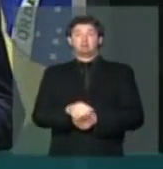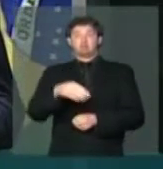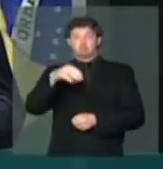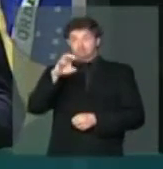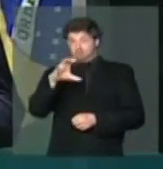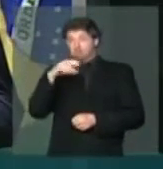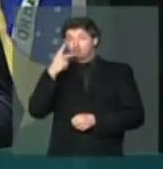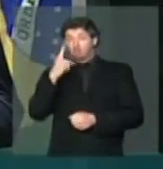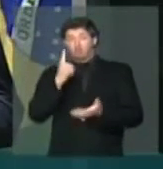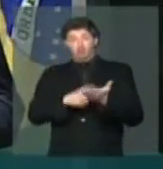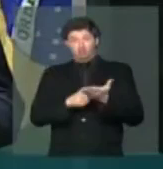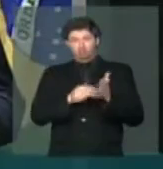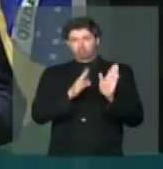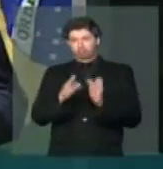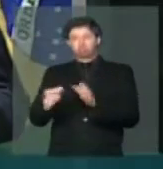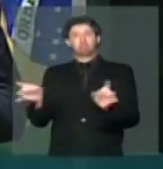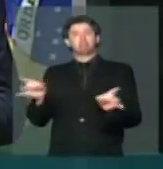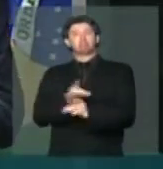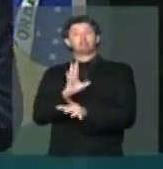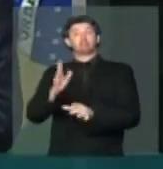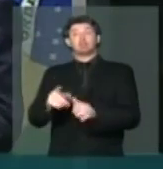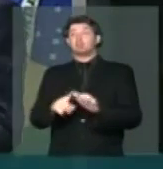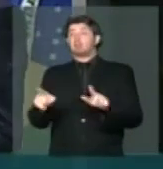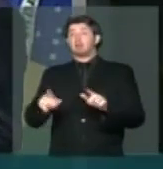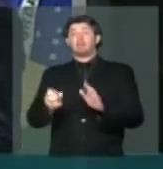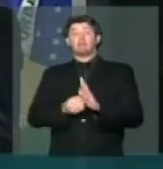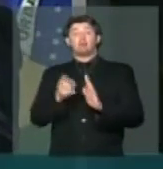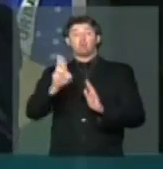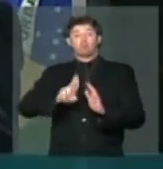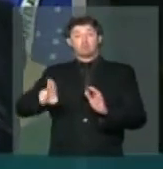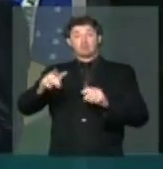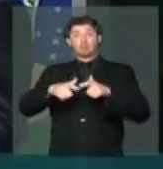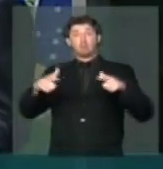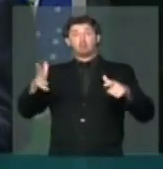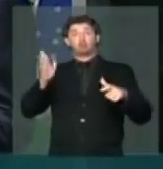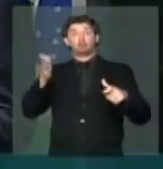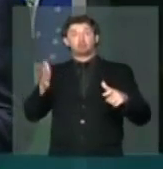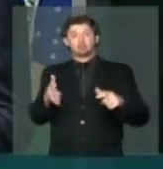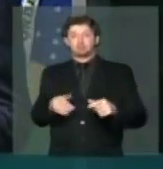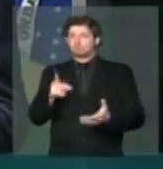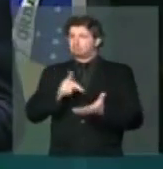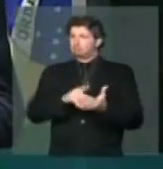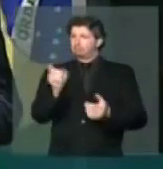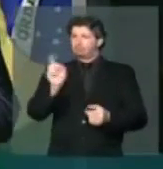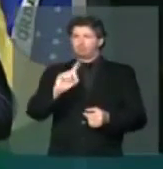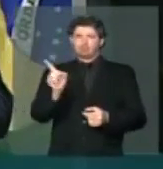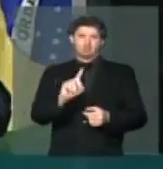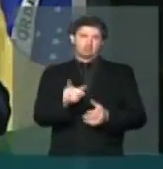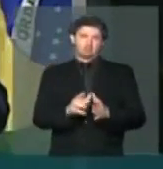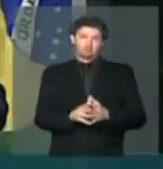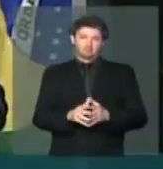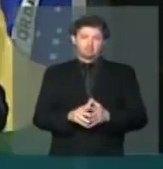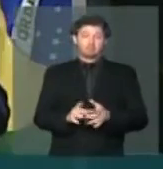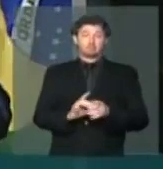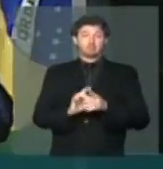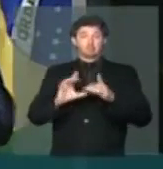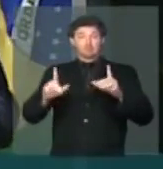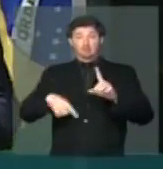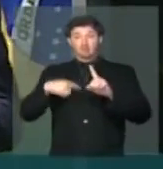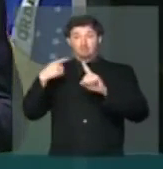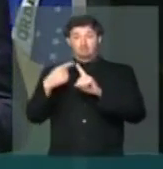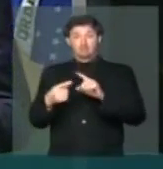diz que o cronograma foi cumprido e que muitas universidades foram ampliadas. Não é verdade. Está permitindo um